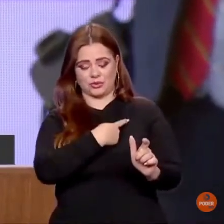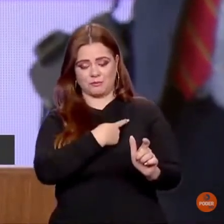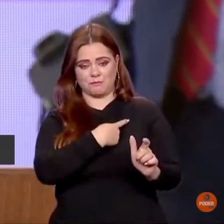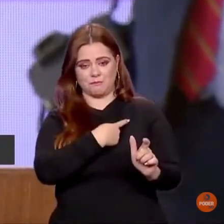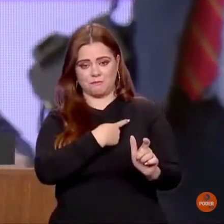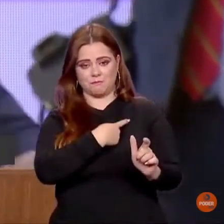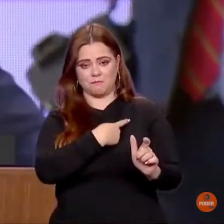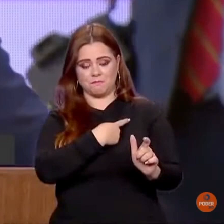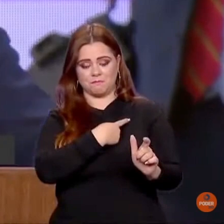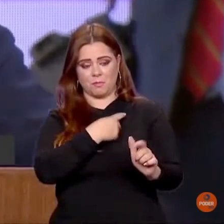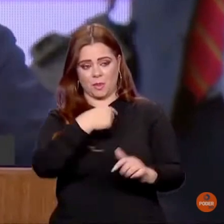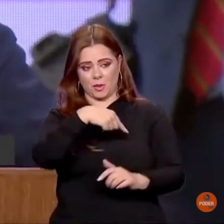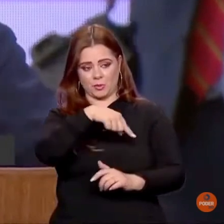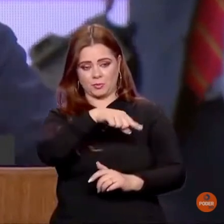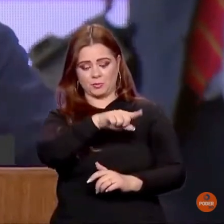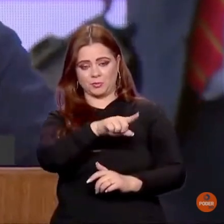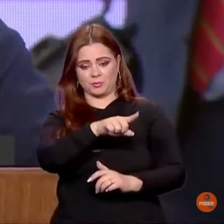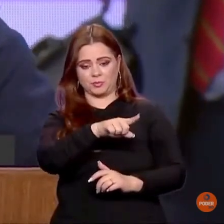onde nós fomos